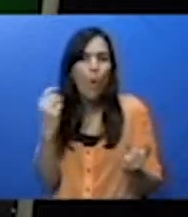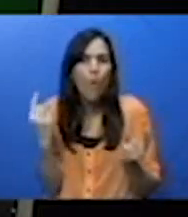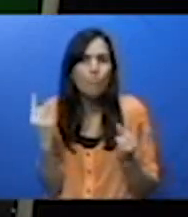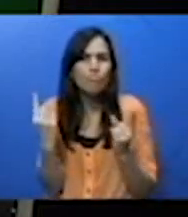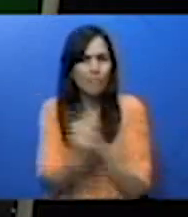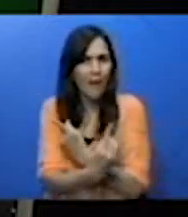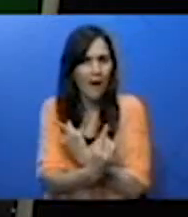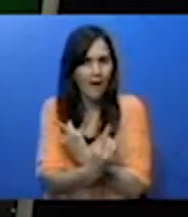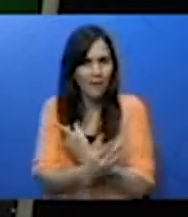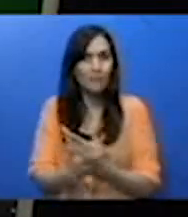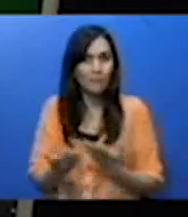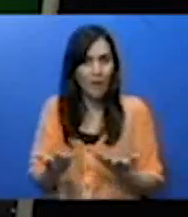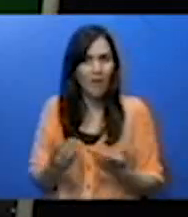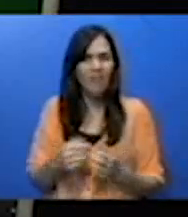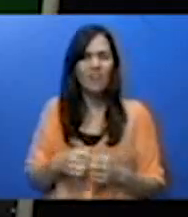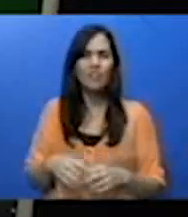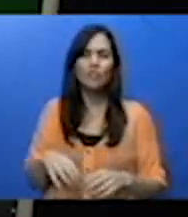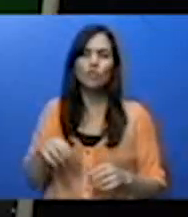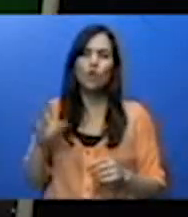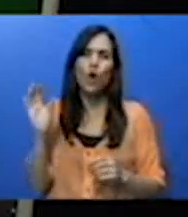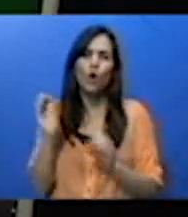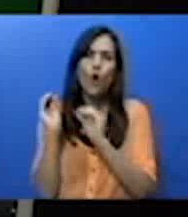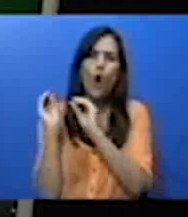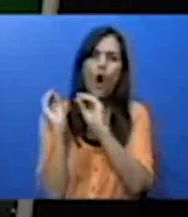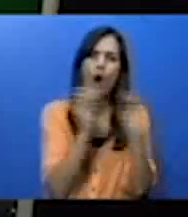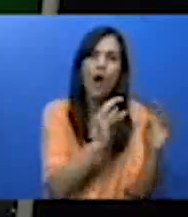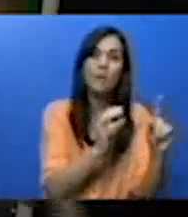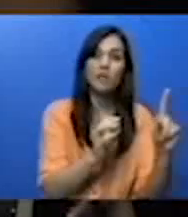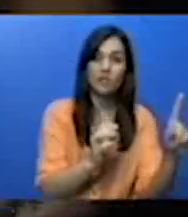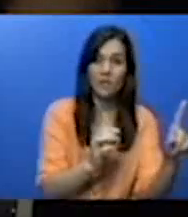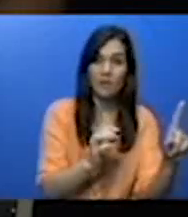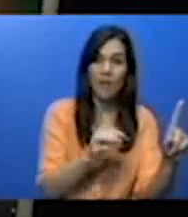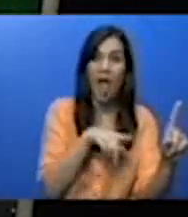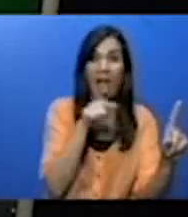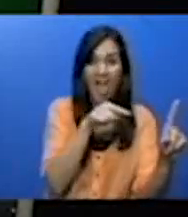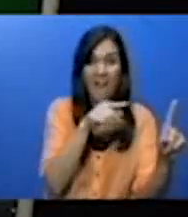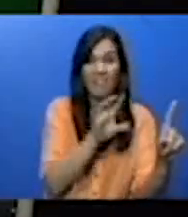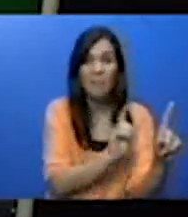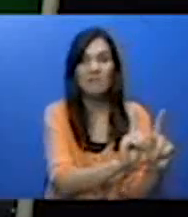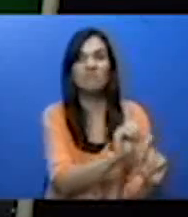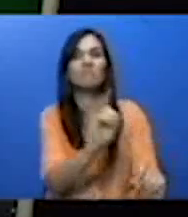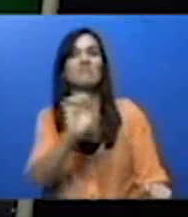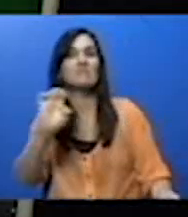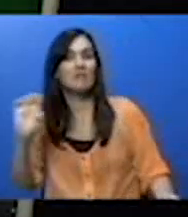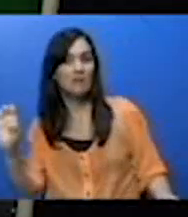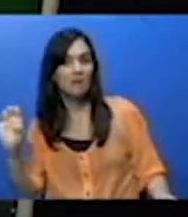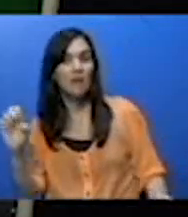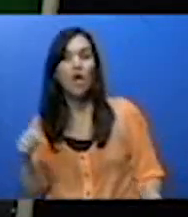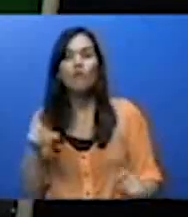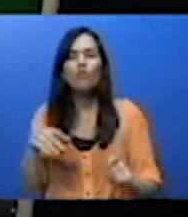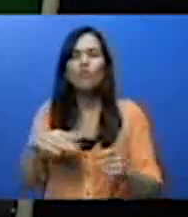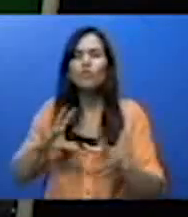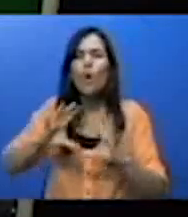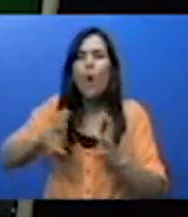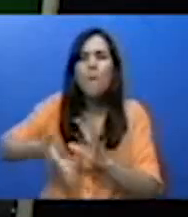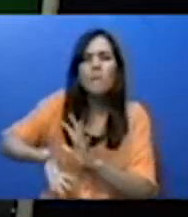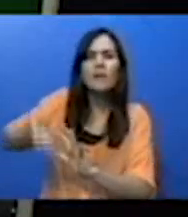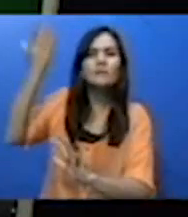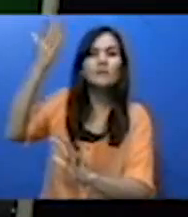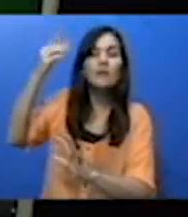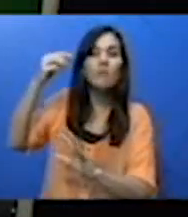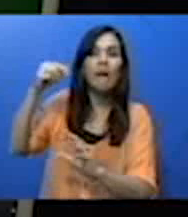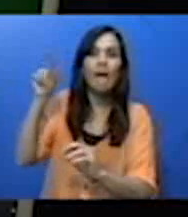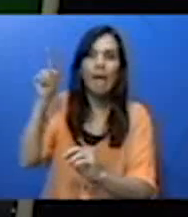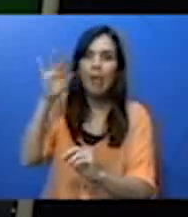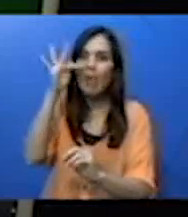né? Joga para a direita, o que que acontece? Ela vai para a esquerda. Se você quer chutar para cima, ela vai para